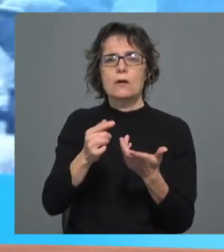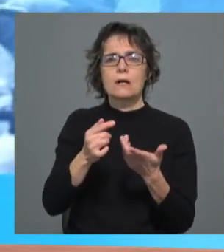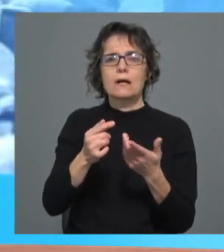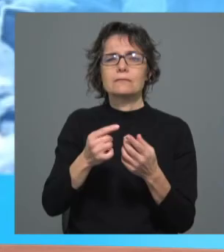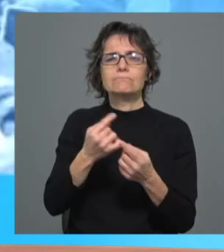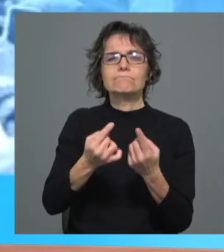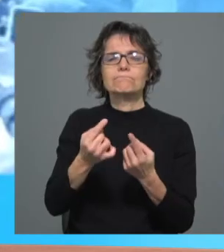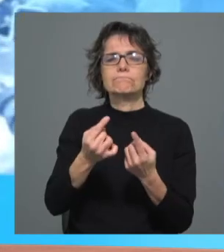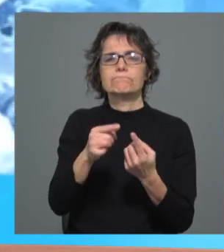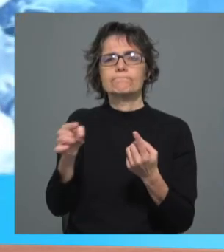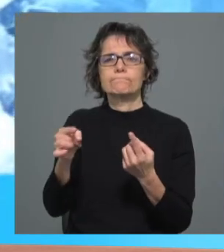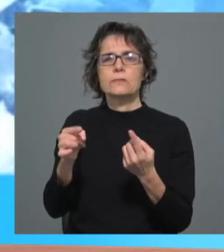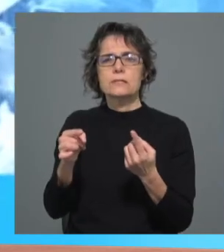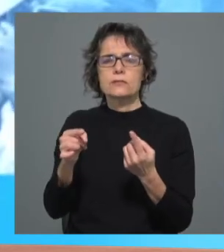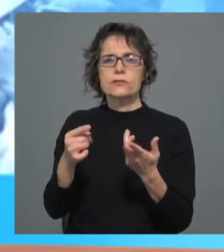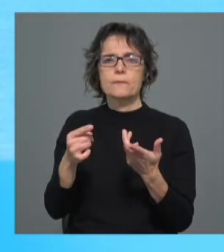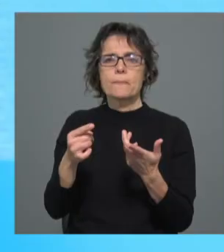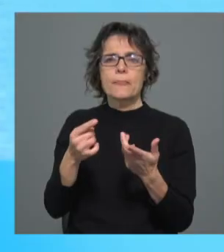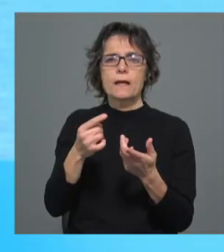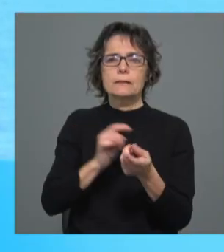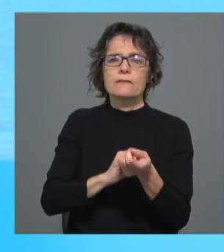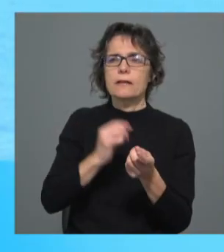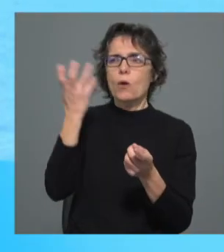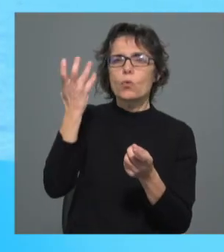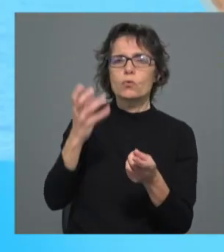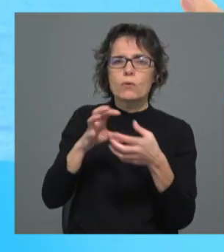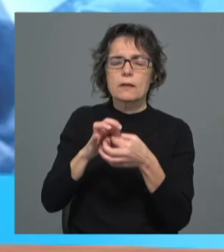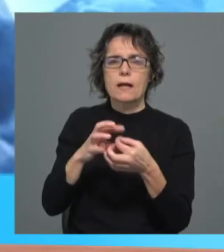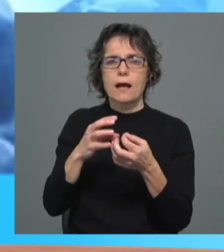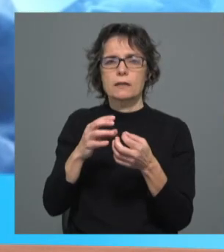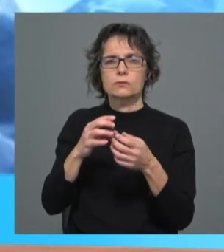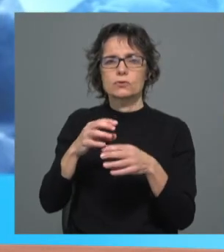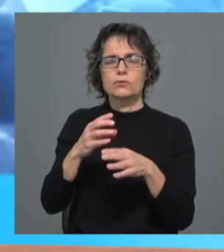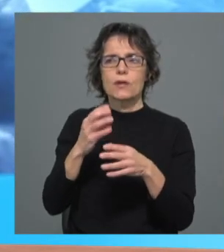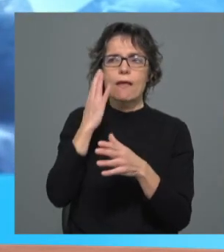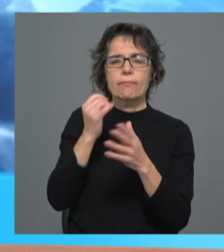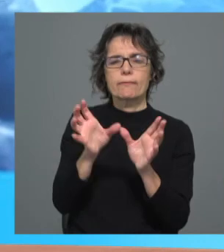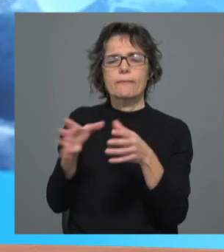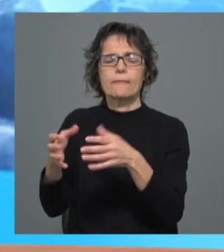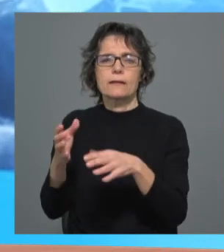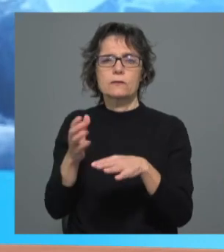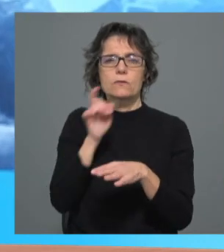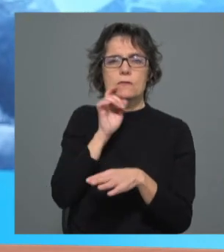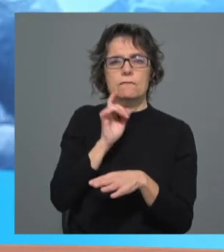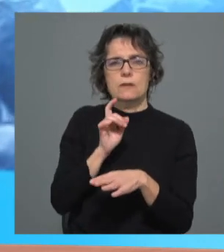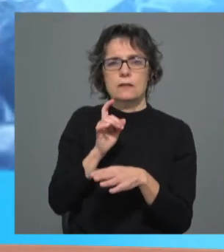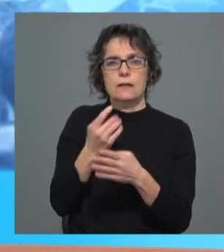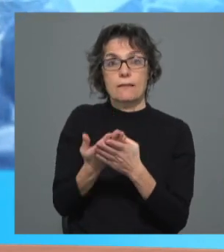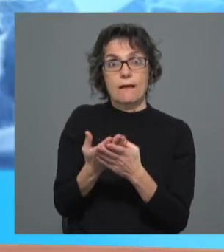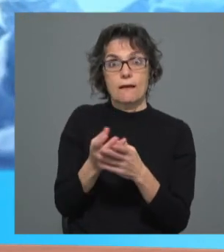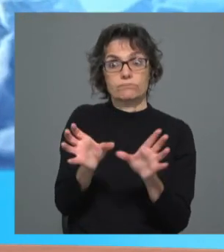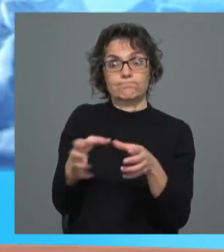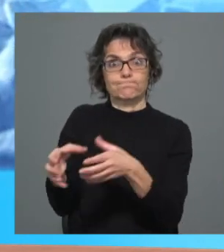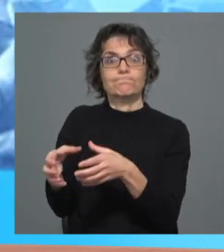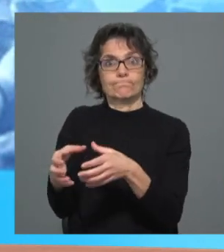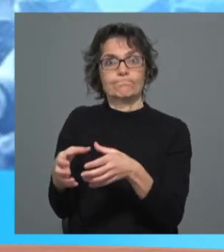sangue é mais espesso do que a água, né? E portanto, a defender o seu clã, a